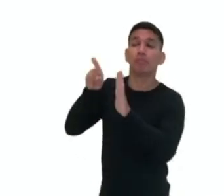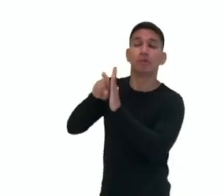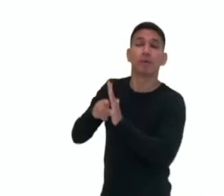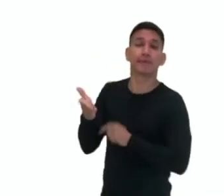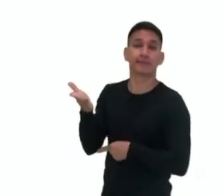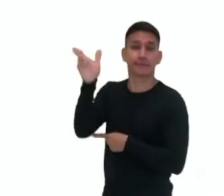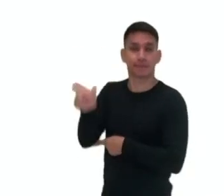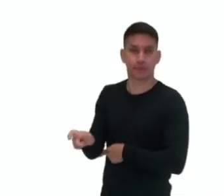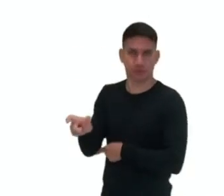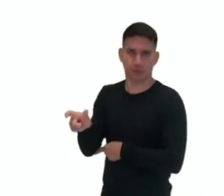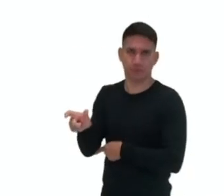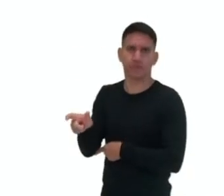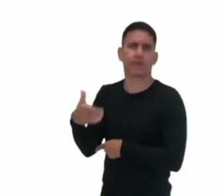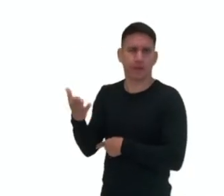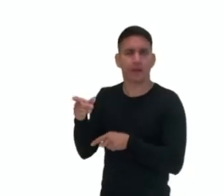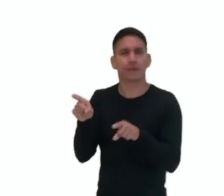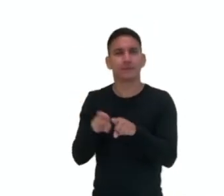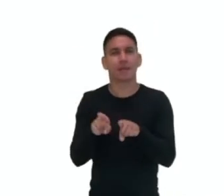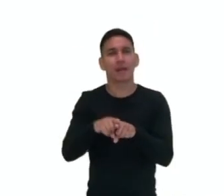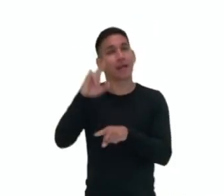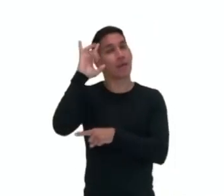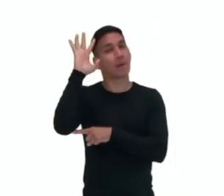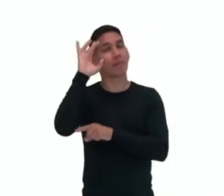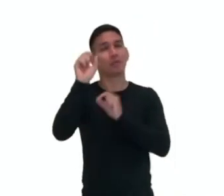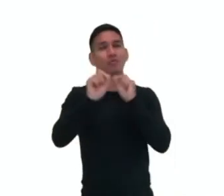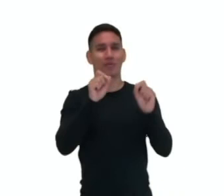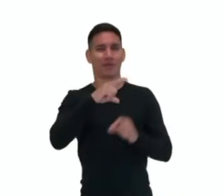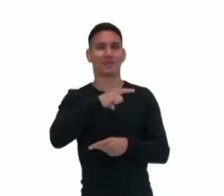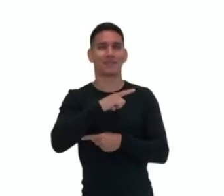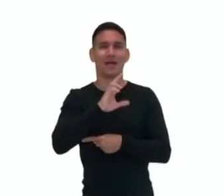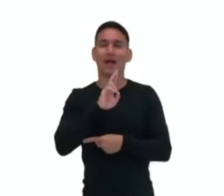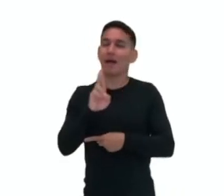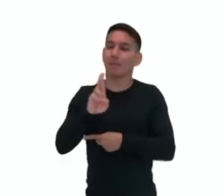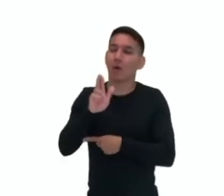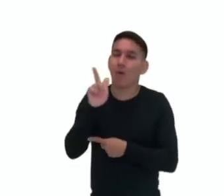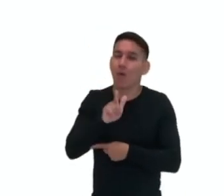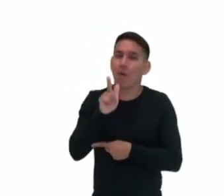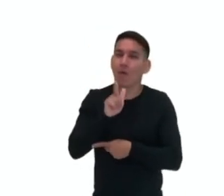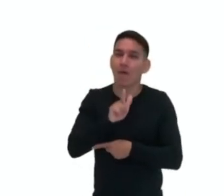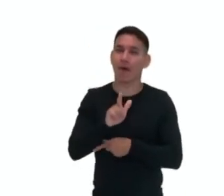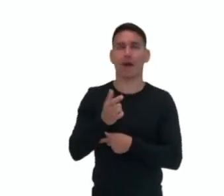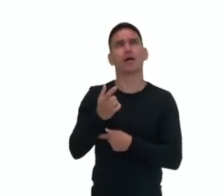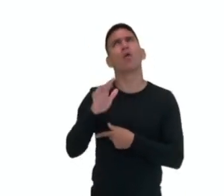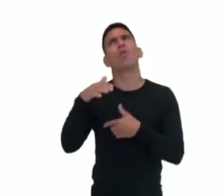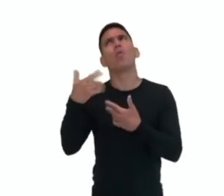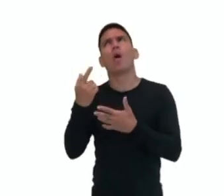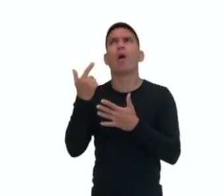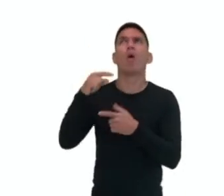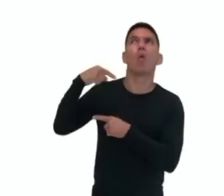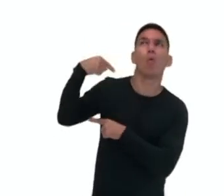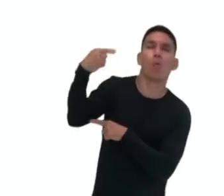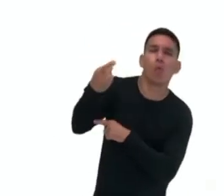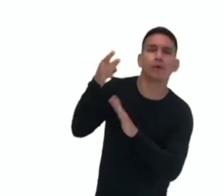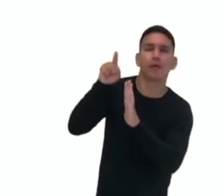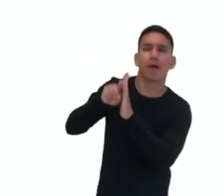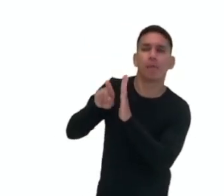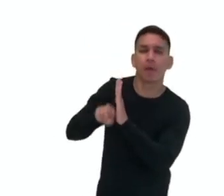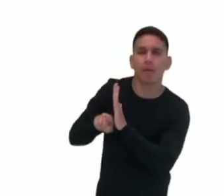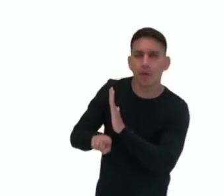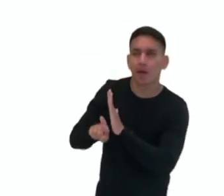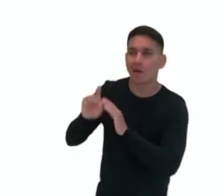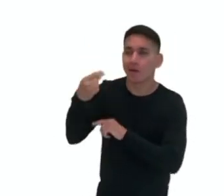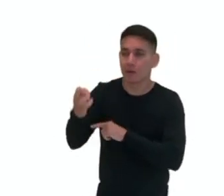feitas. Além disso, imagine uma resposta para que possa elaborar a próxima pergunta com base na resposta